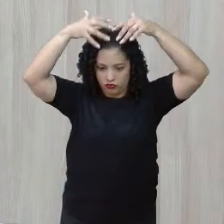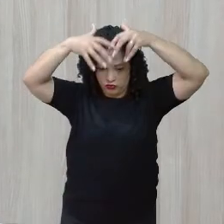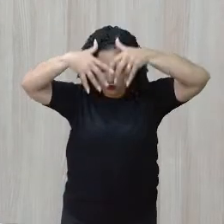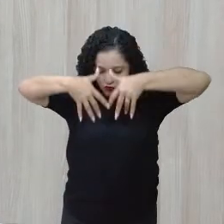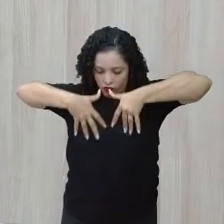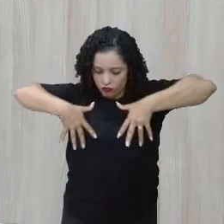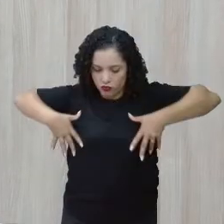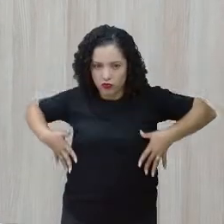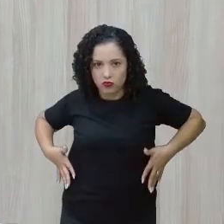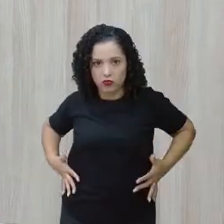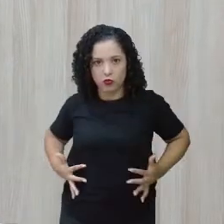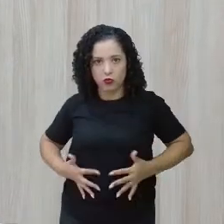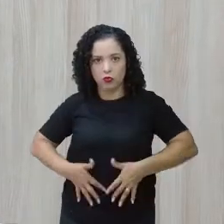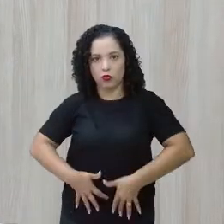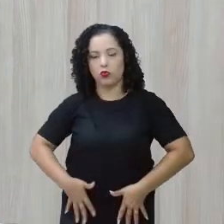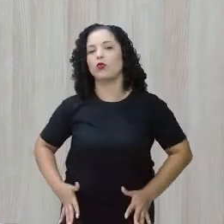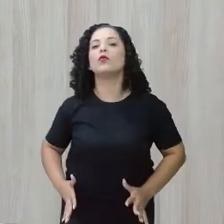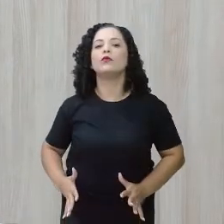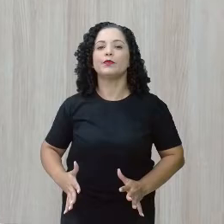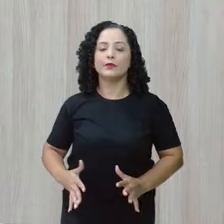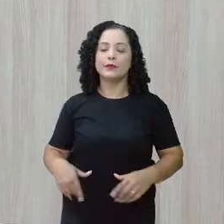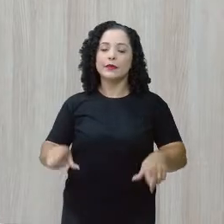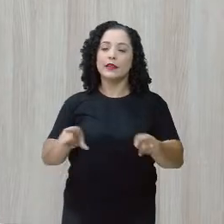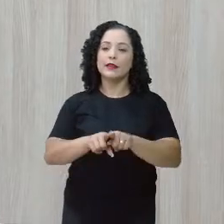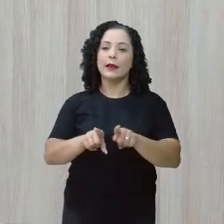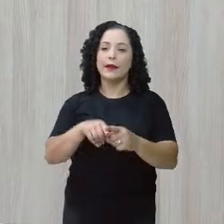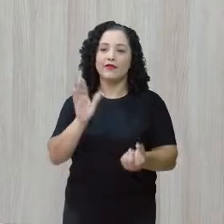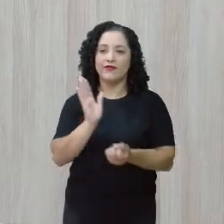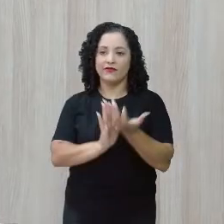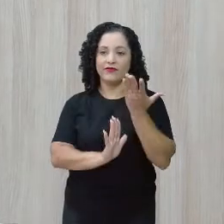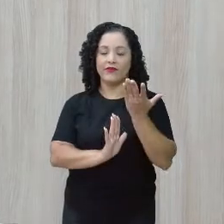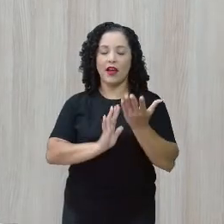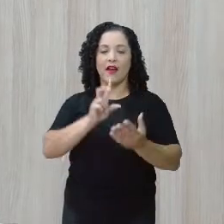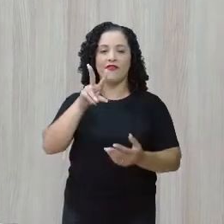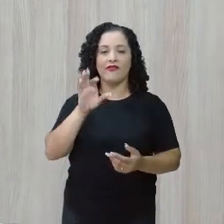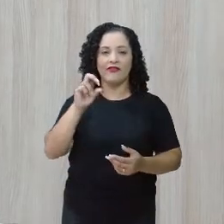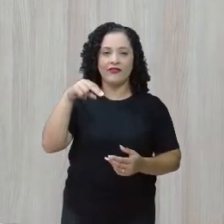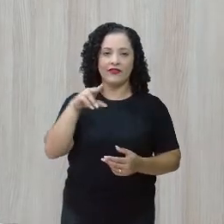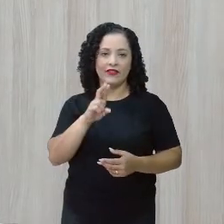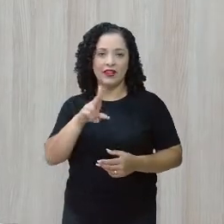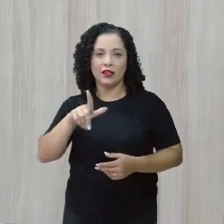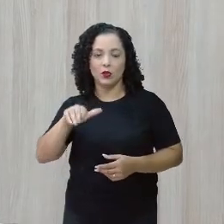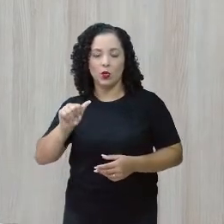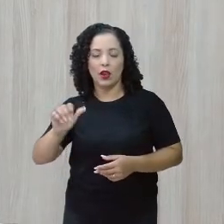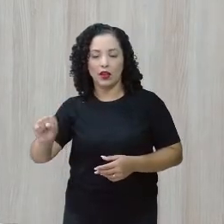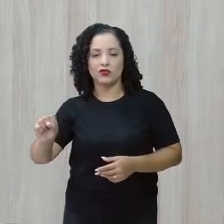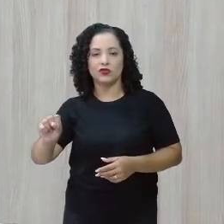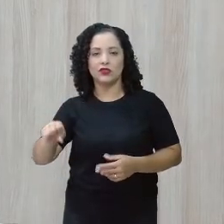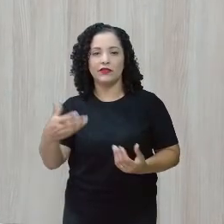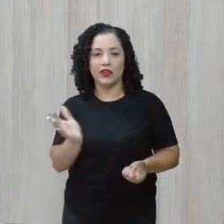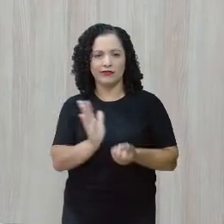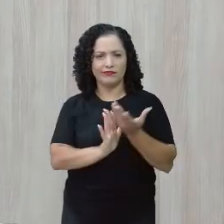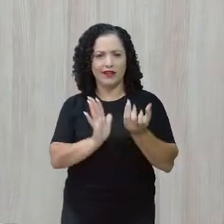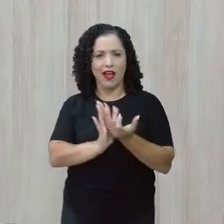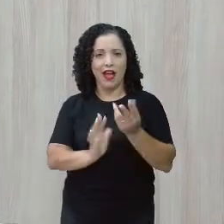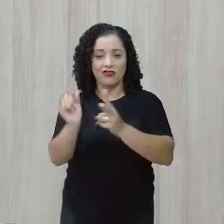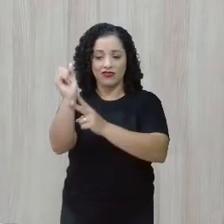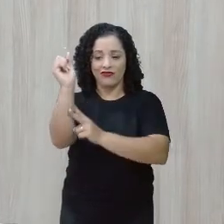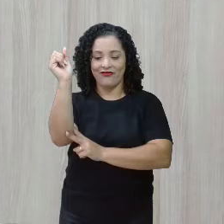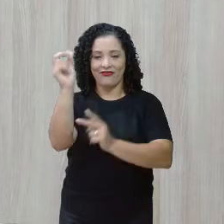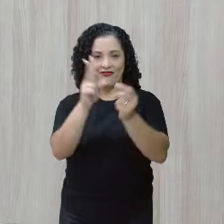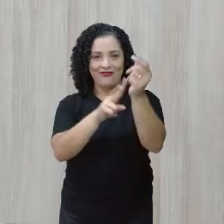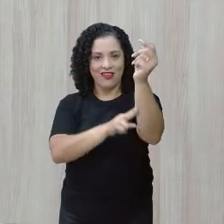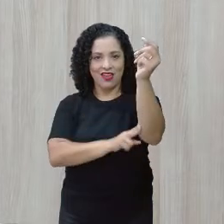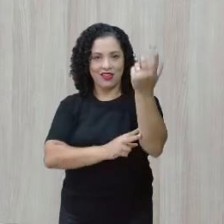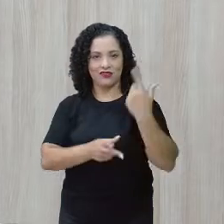essa espessura, formando as vênulas vão se ampliar, né? E vão formar aí a questão das veias voltando para o